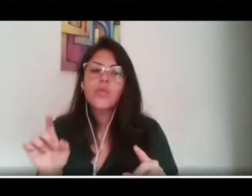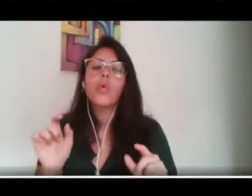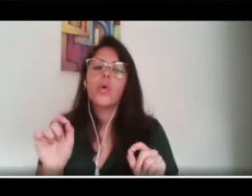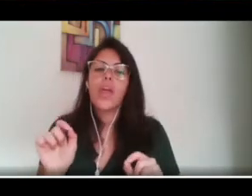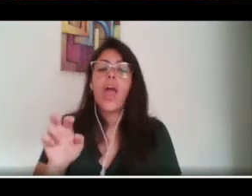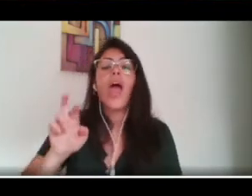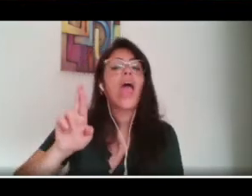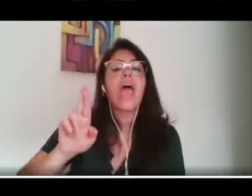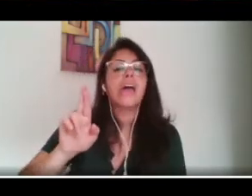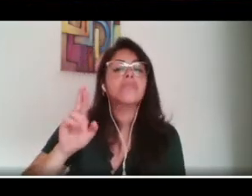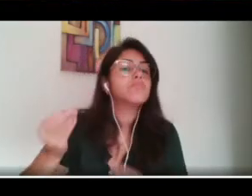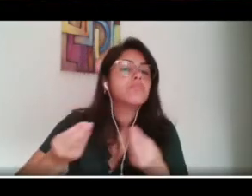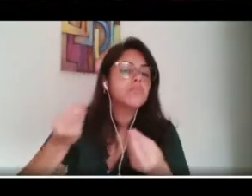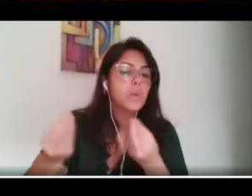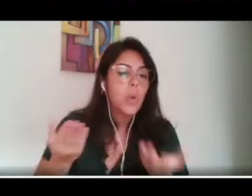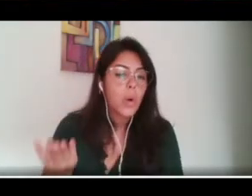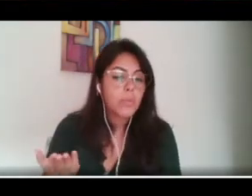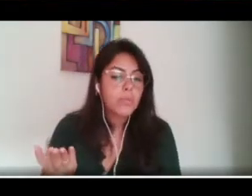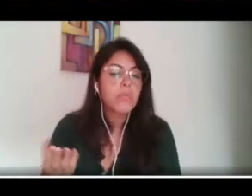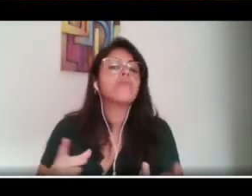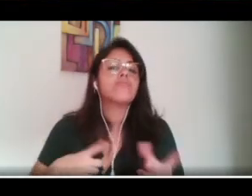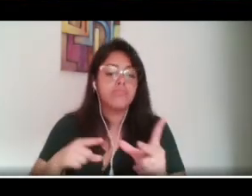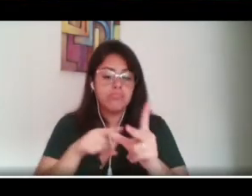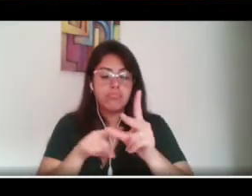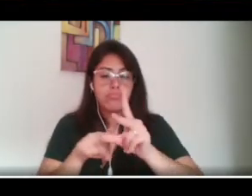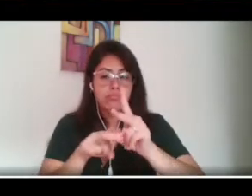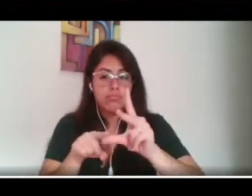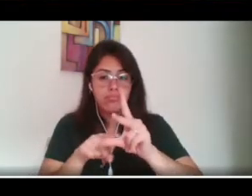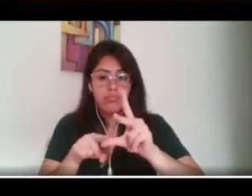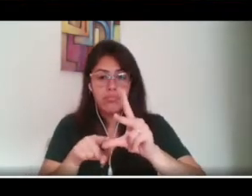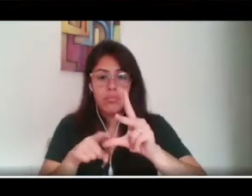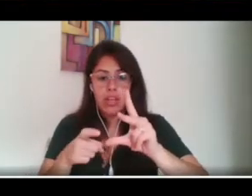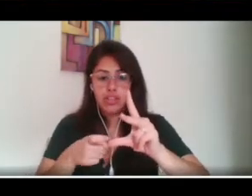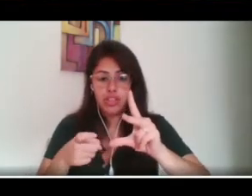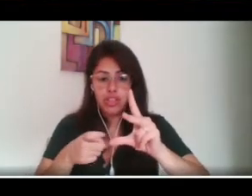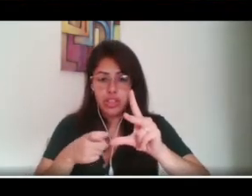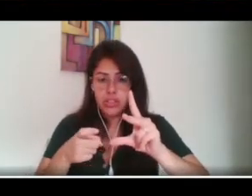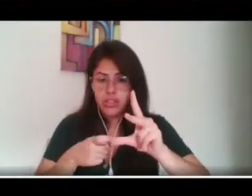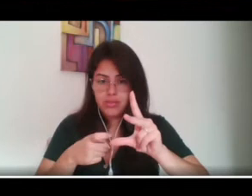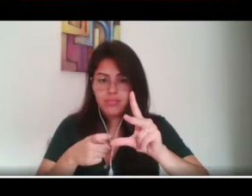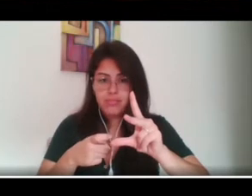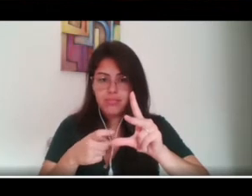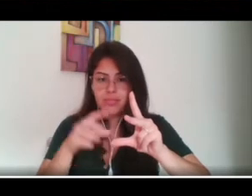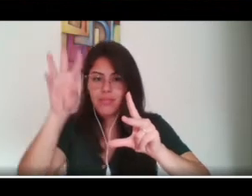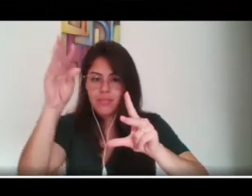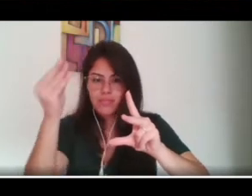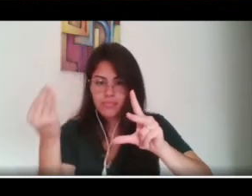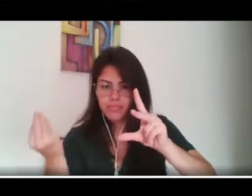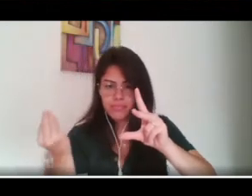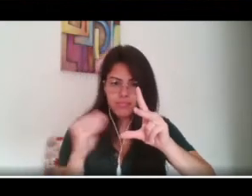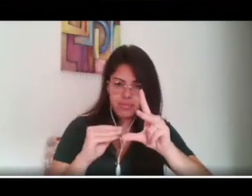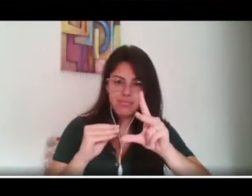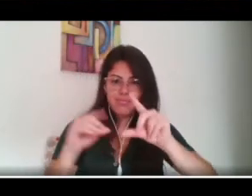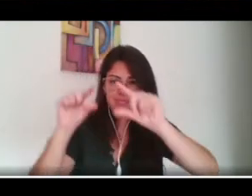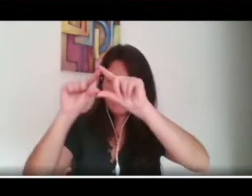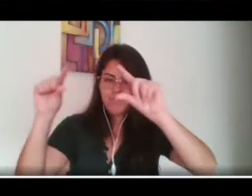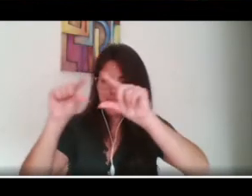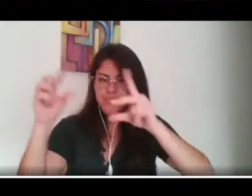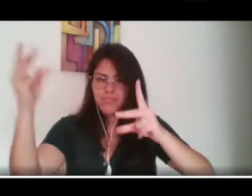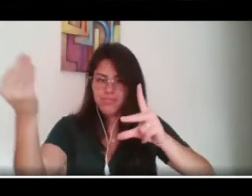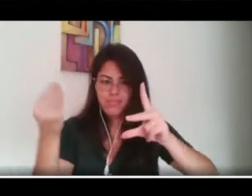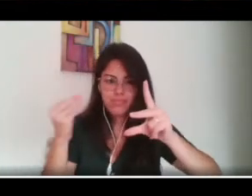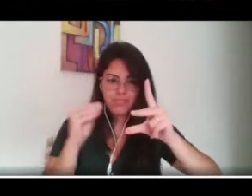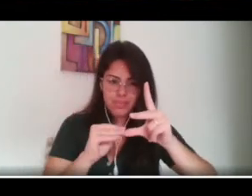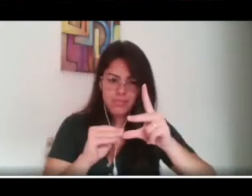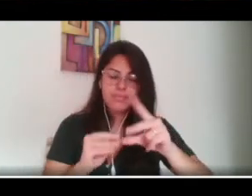O meu R é um X, que é igual a um x0 mais um v0xt. Esse R é um R